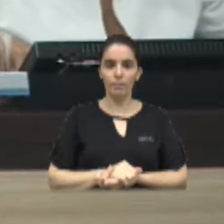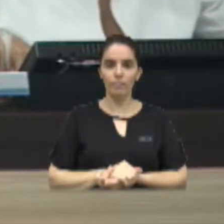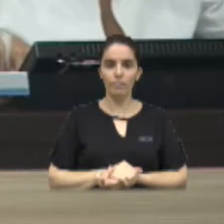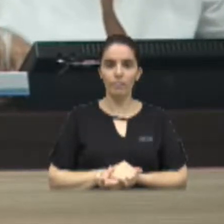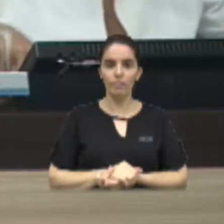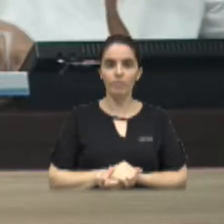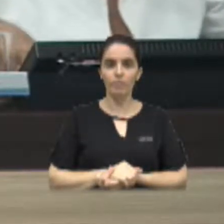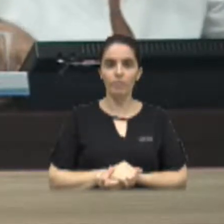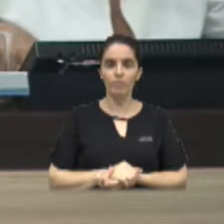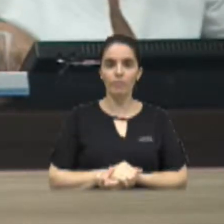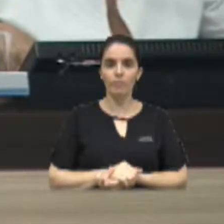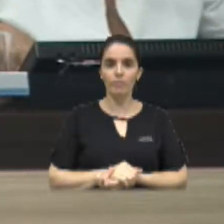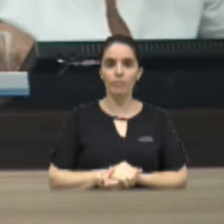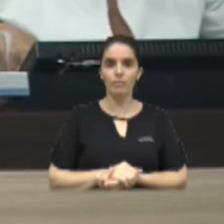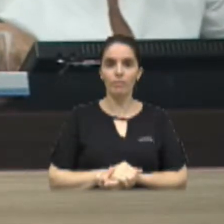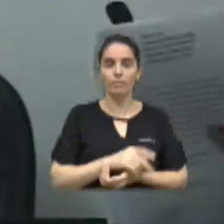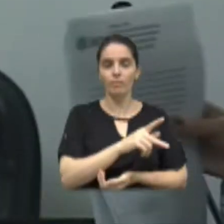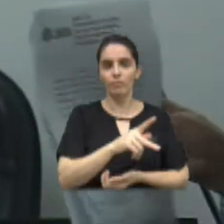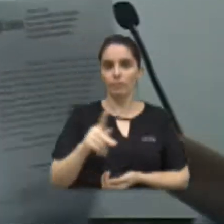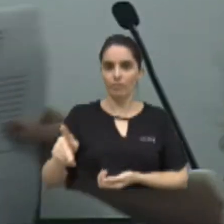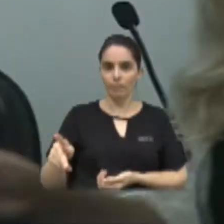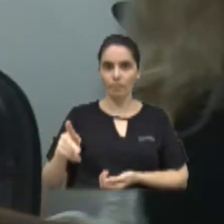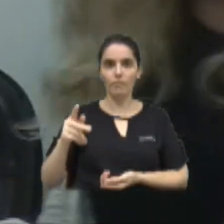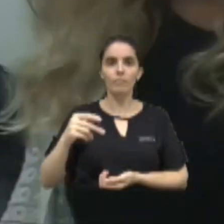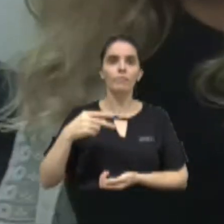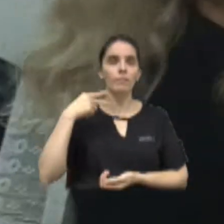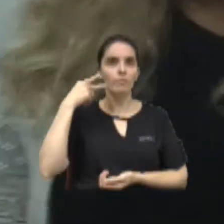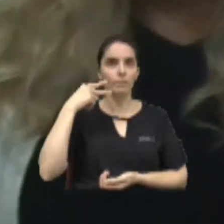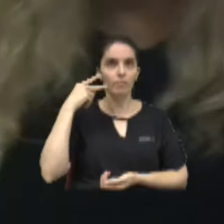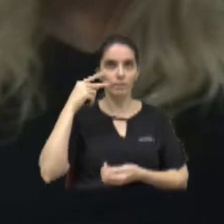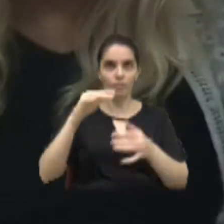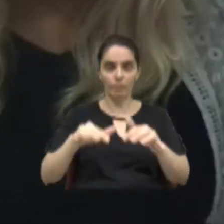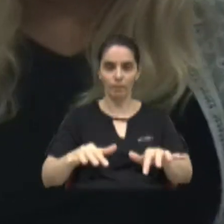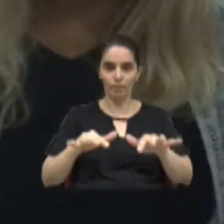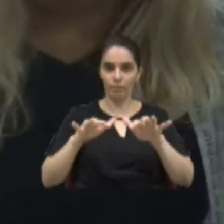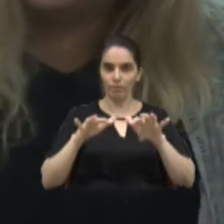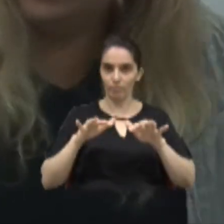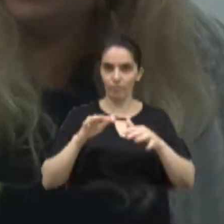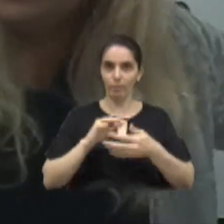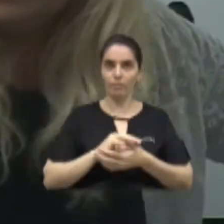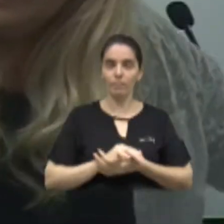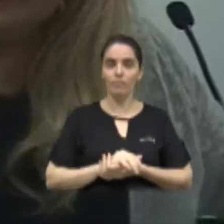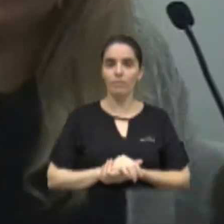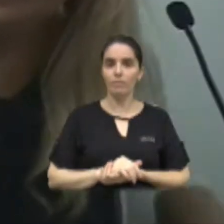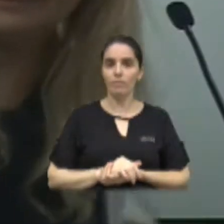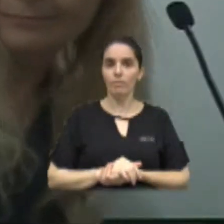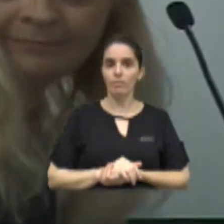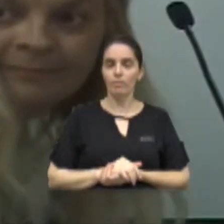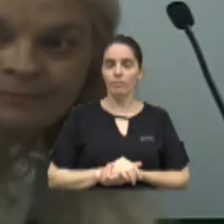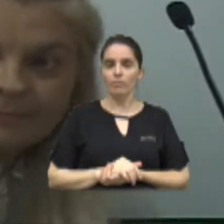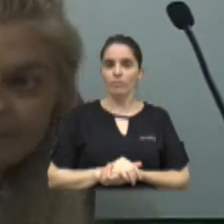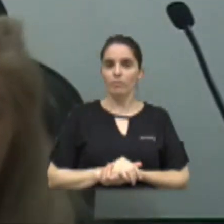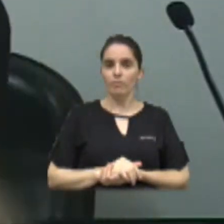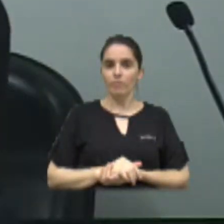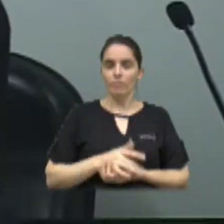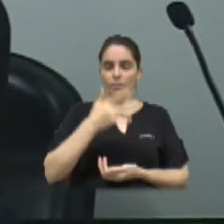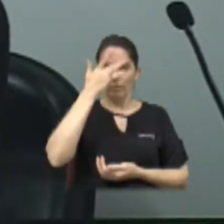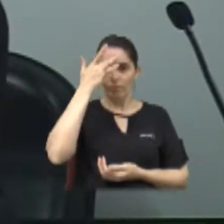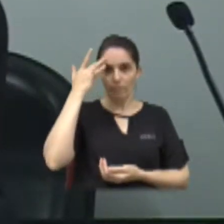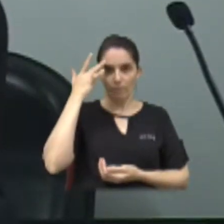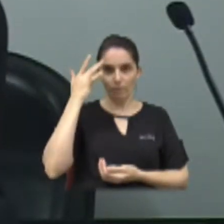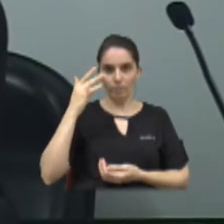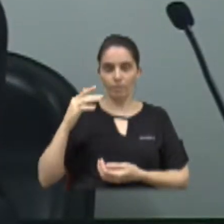Senhor presidente, nobres pares, plateia presente, o que eu tenho recebido de alguns munícipes, inclusive